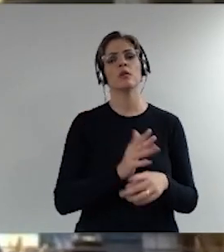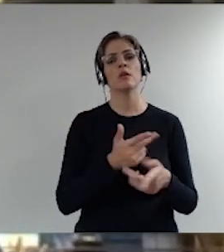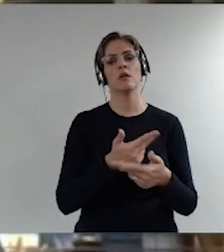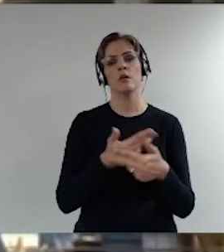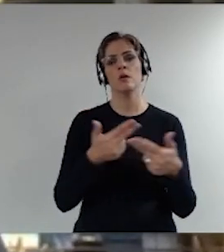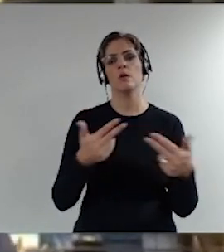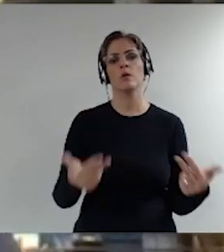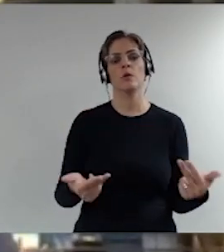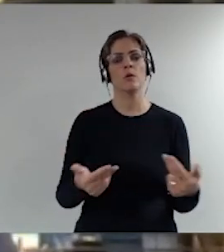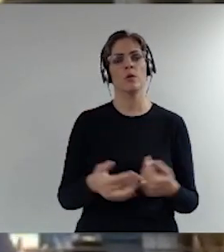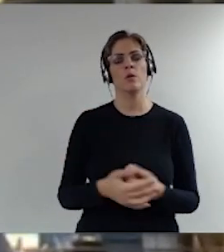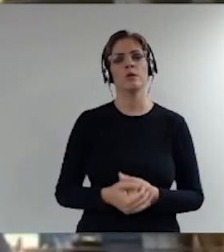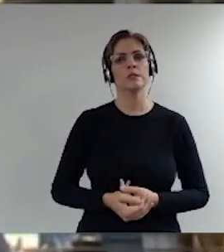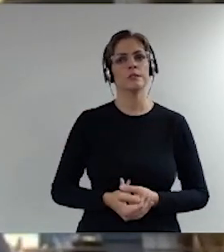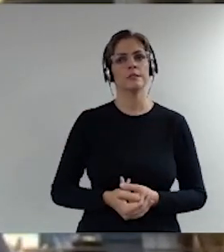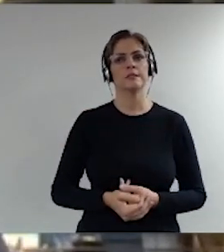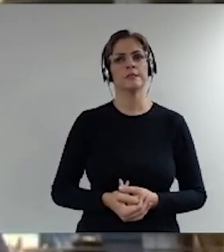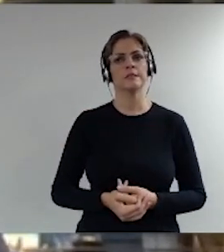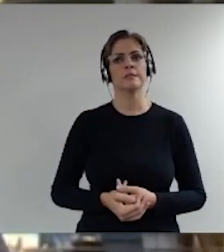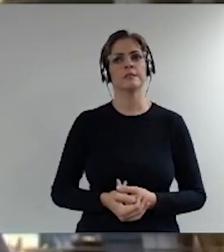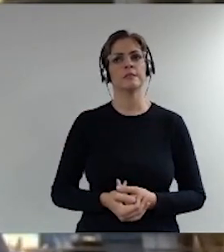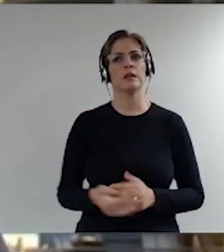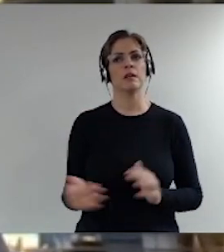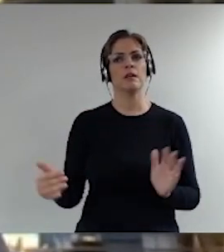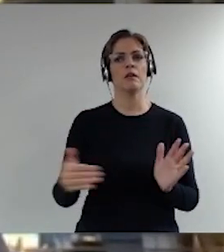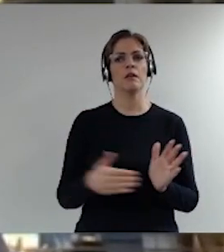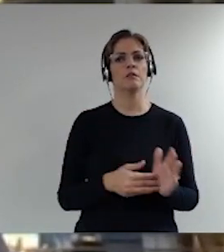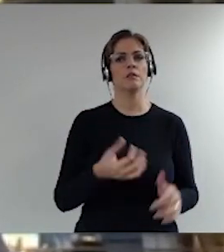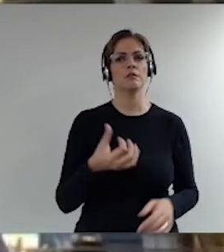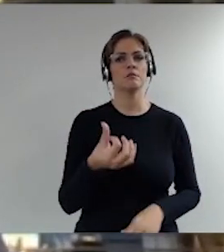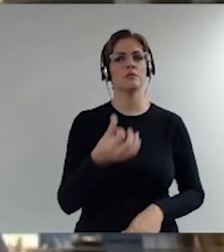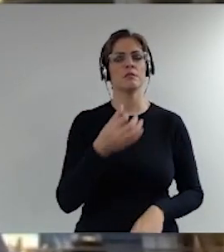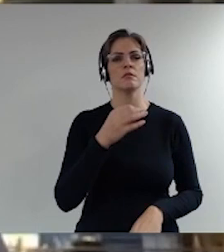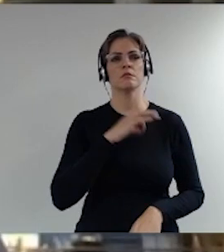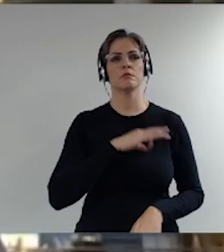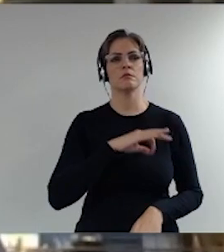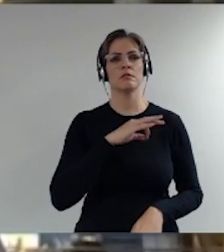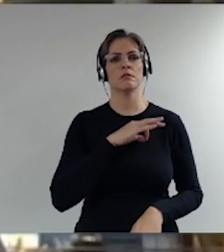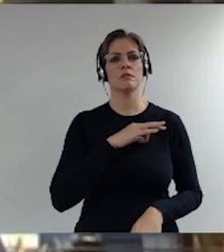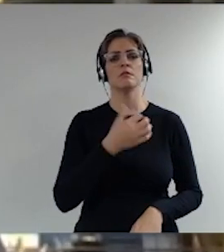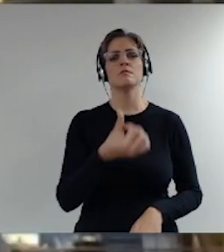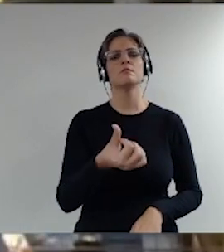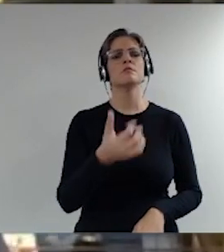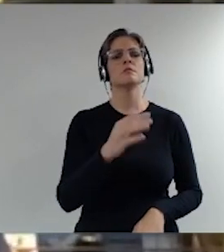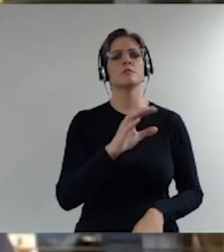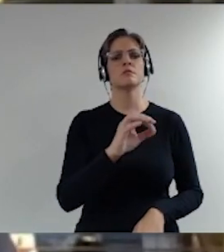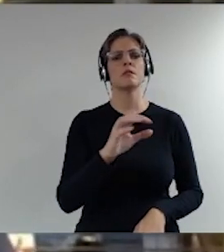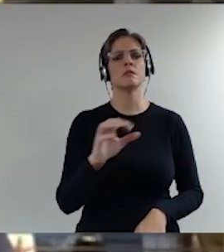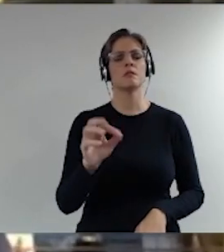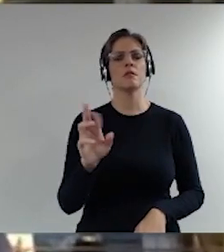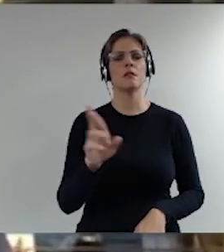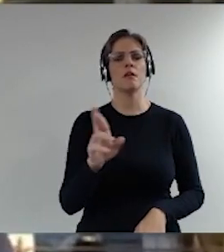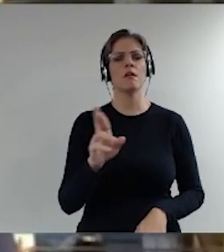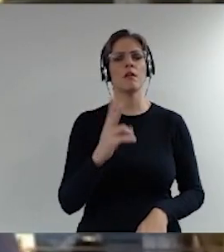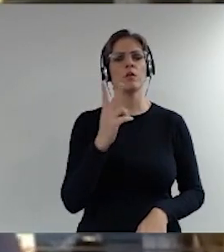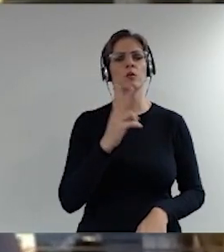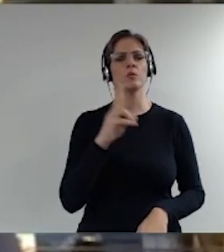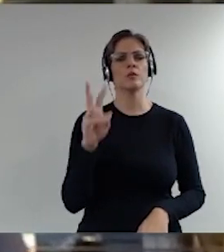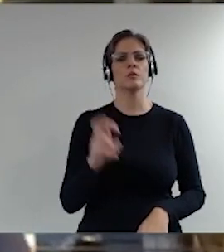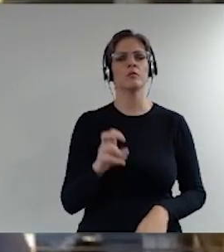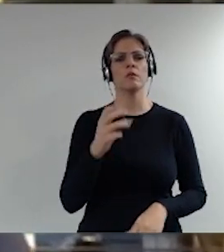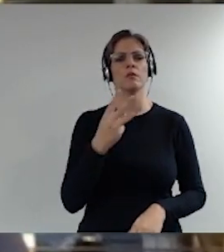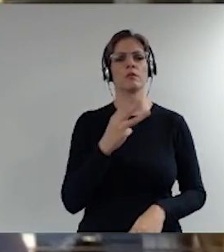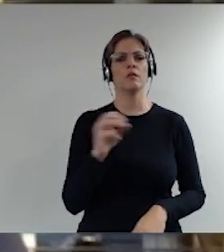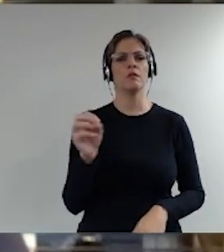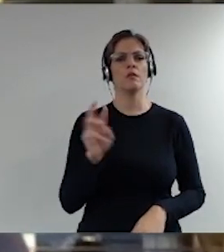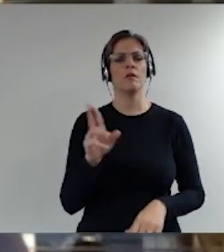de até 6 salários mínimos, ou seja, R$600, 2 parcelas de R$300, desde que ele